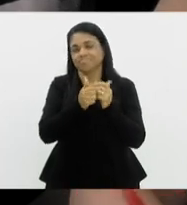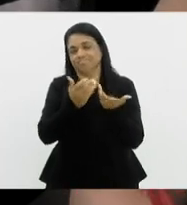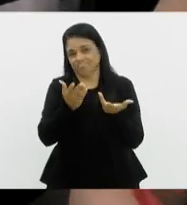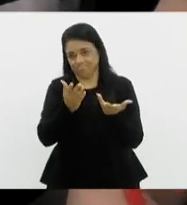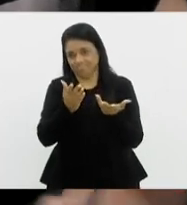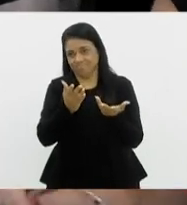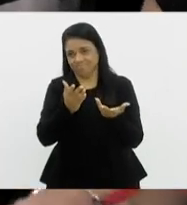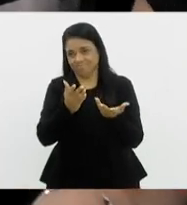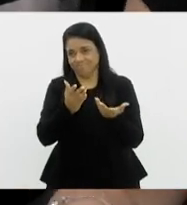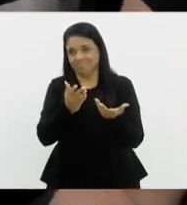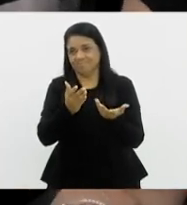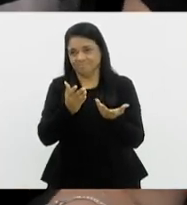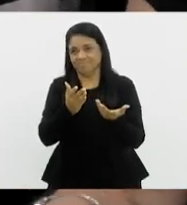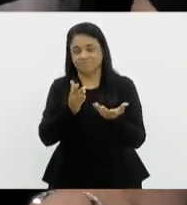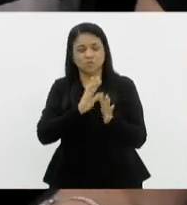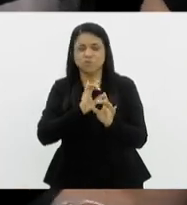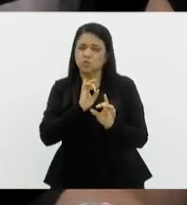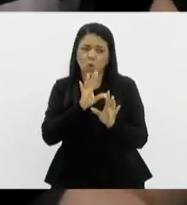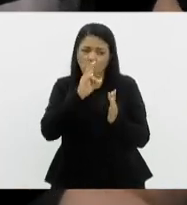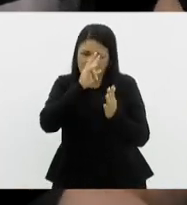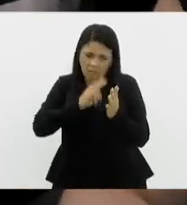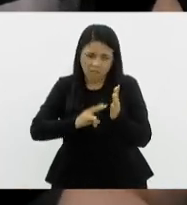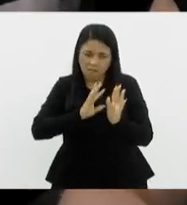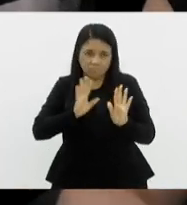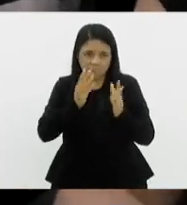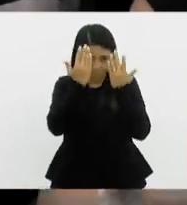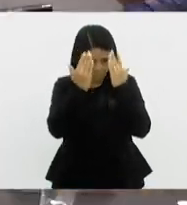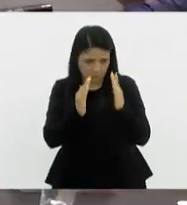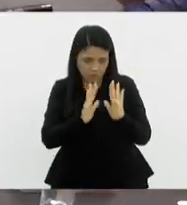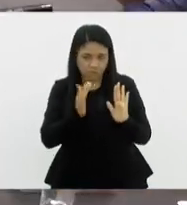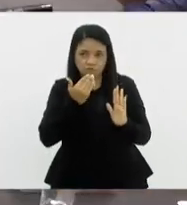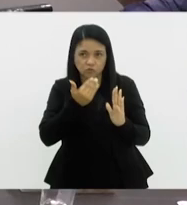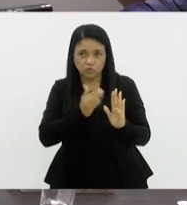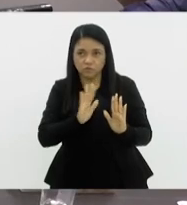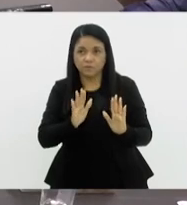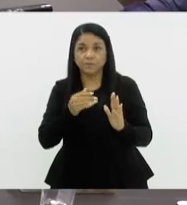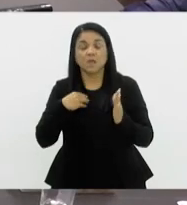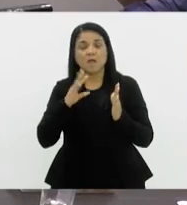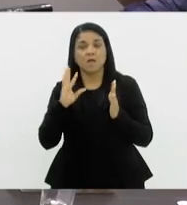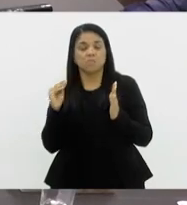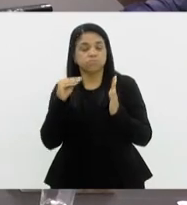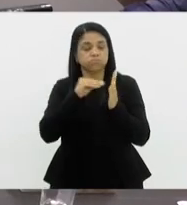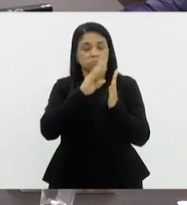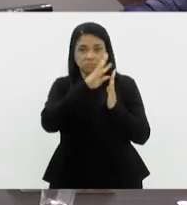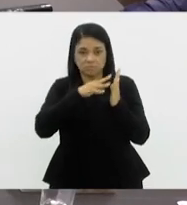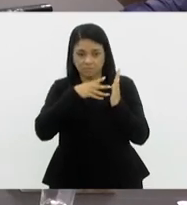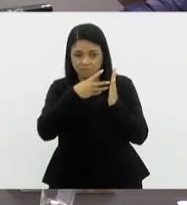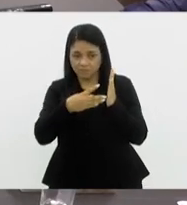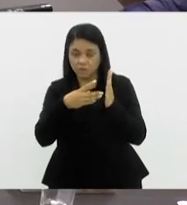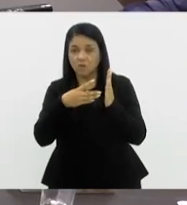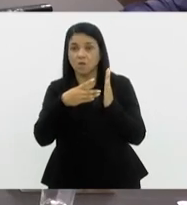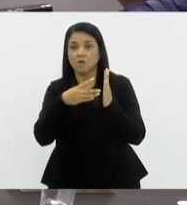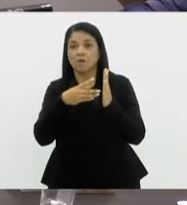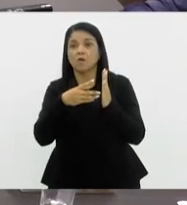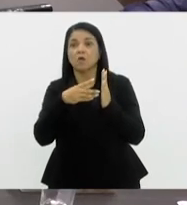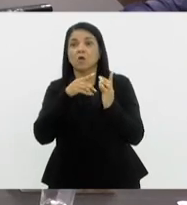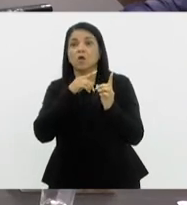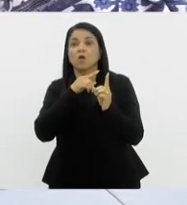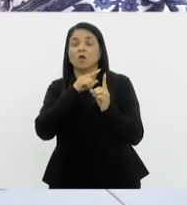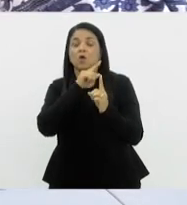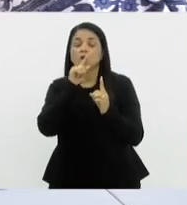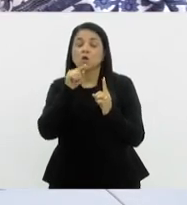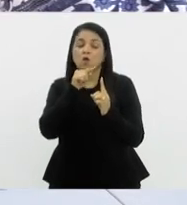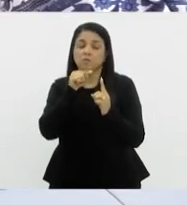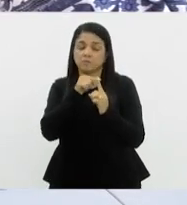é legítimo e pertinente. Só para deixar claro. Sugerir legítimo. Que seja incluído no calendário, perfeito, que é a observação, o fomento ao turismo, calendário